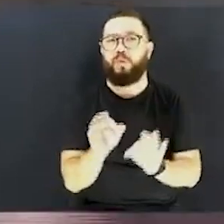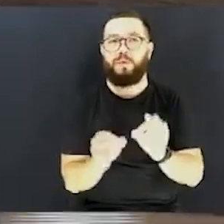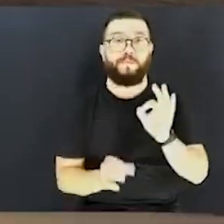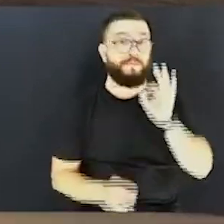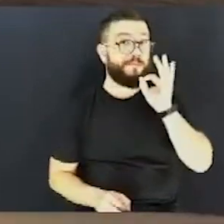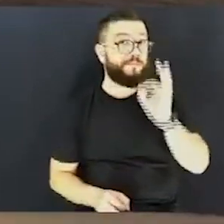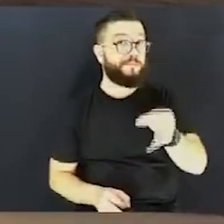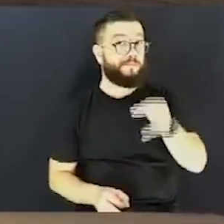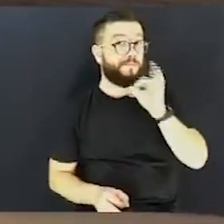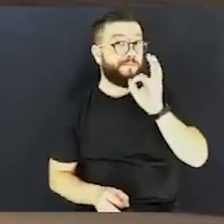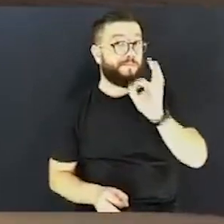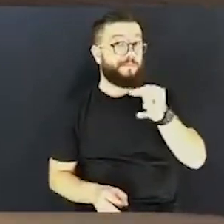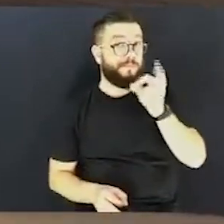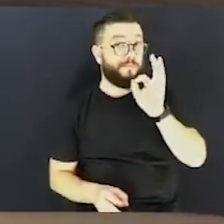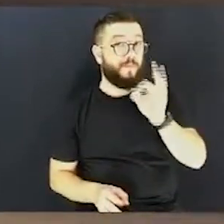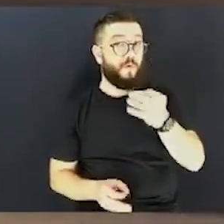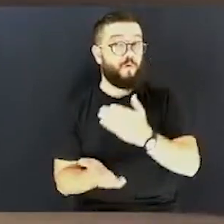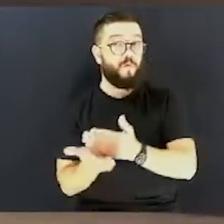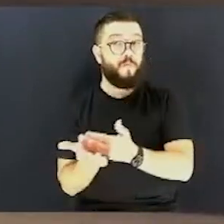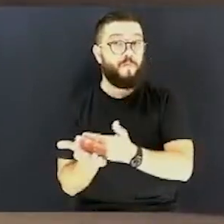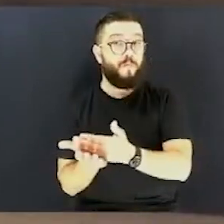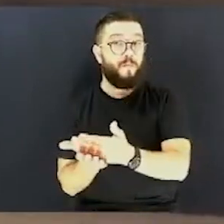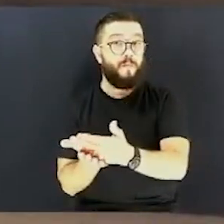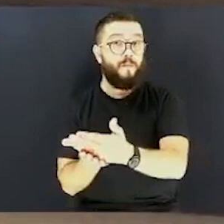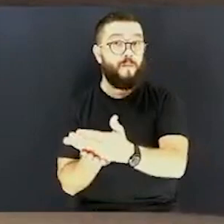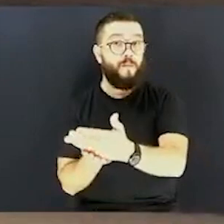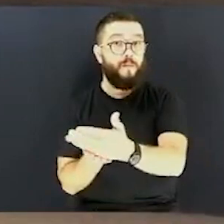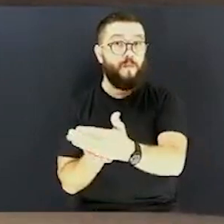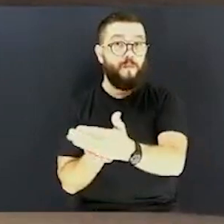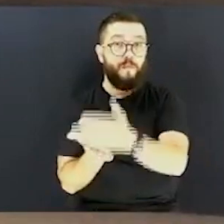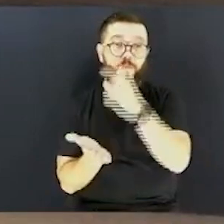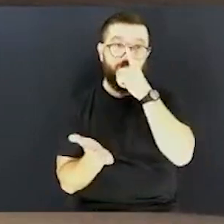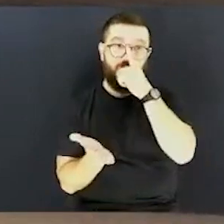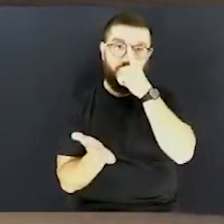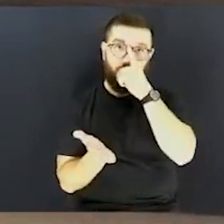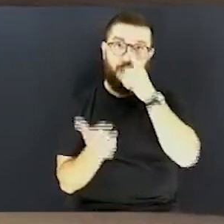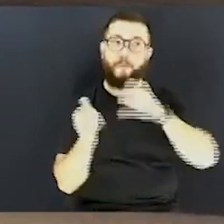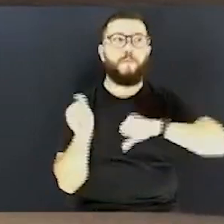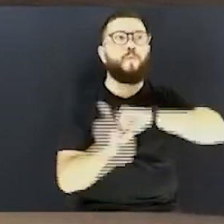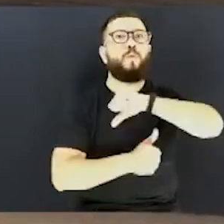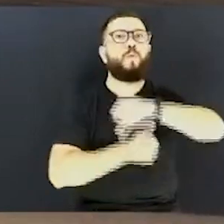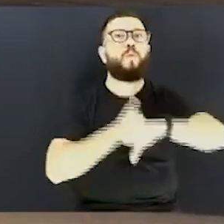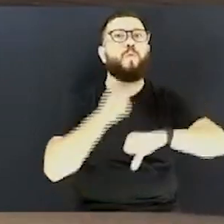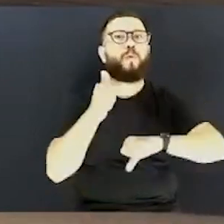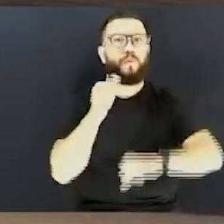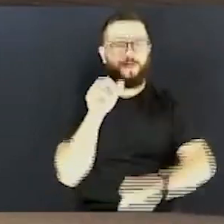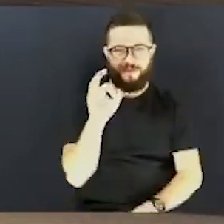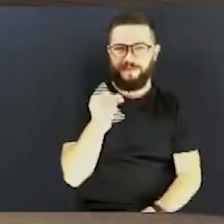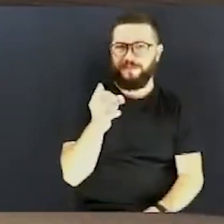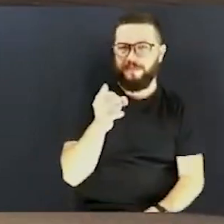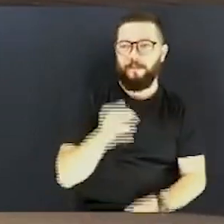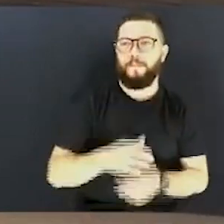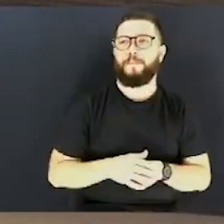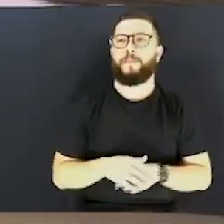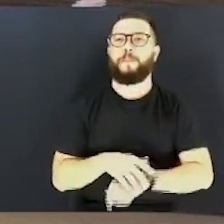já de uma mudança, né, de uma mudança de foco. Algumas ações que, inclusive, já foram